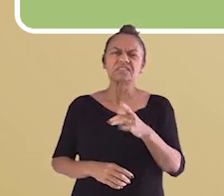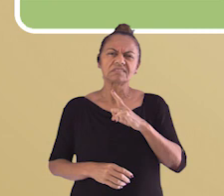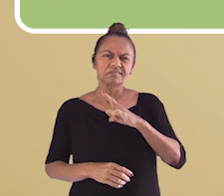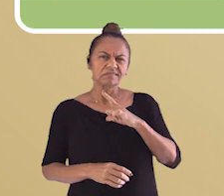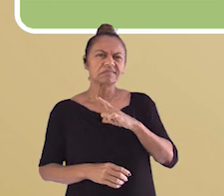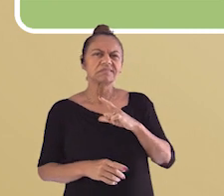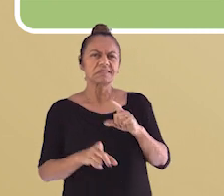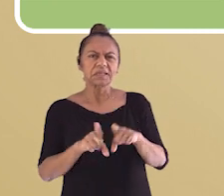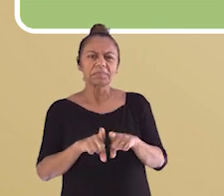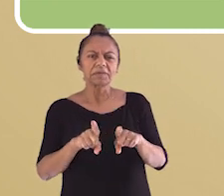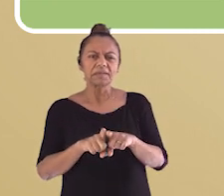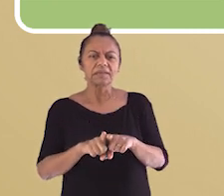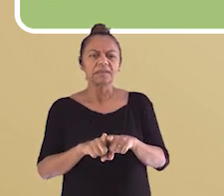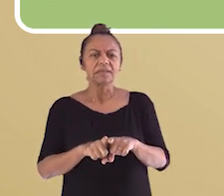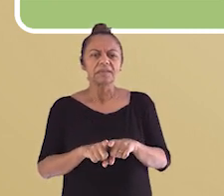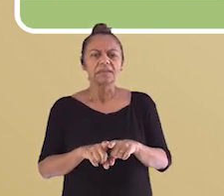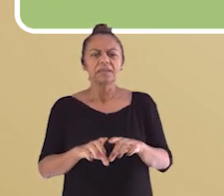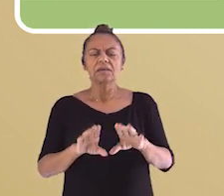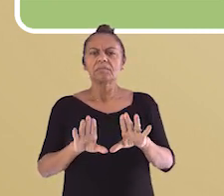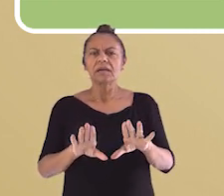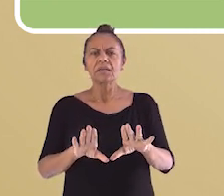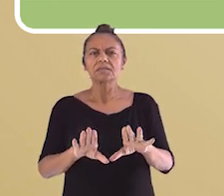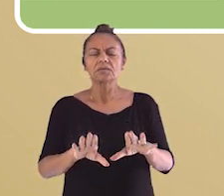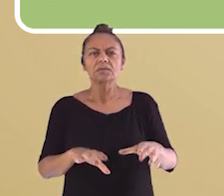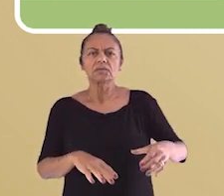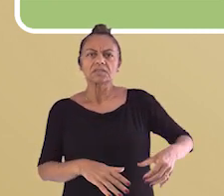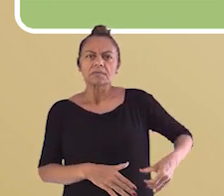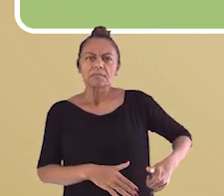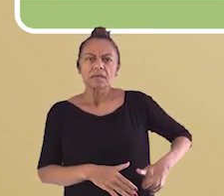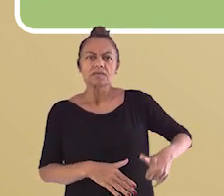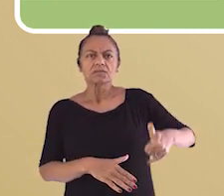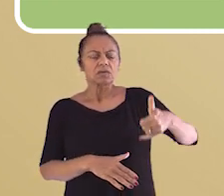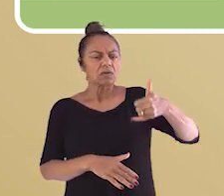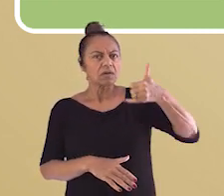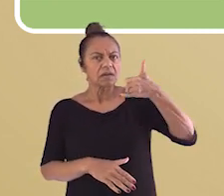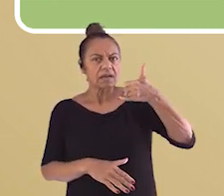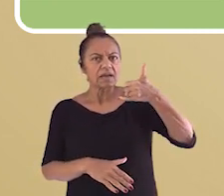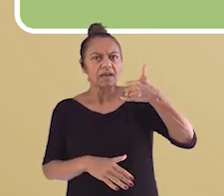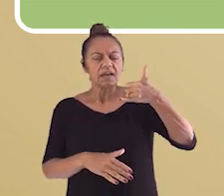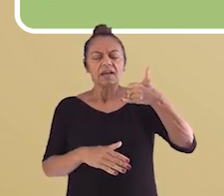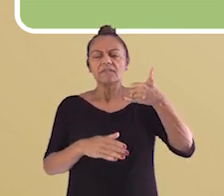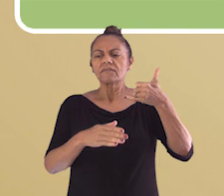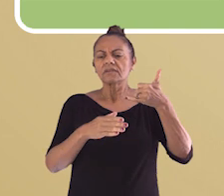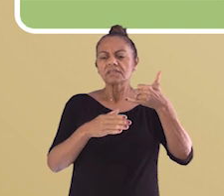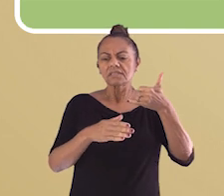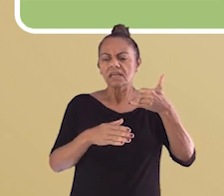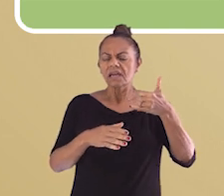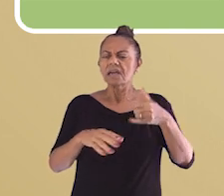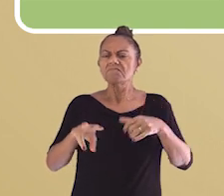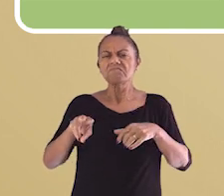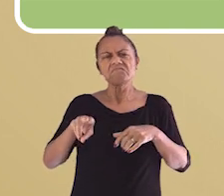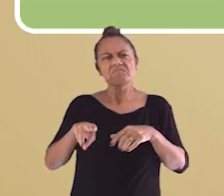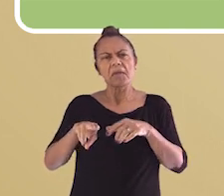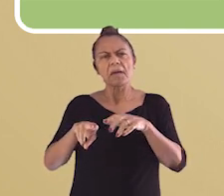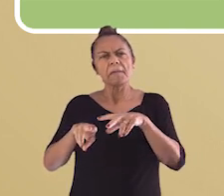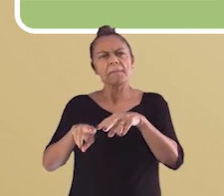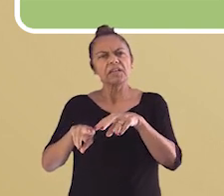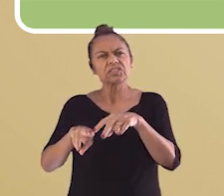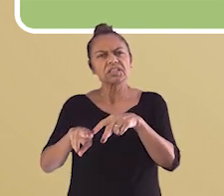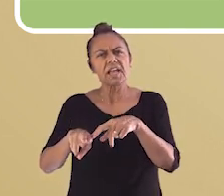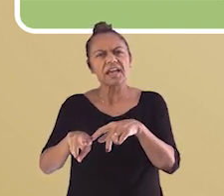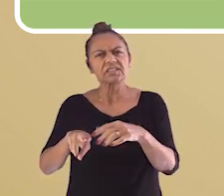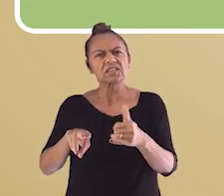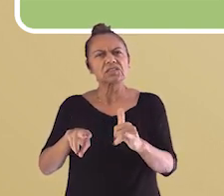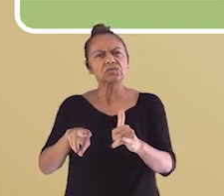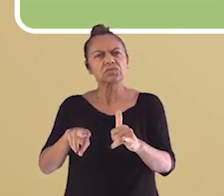um. E aí, quando você pega o seu celular, você pesquisa sobre o patinete eletrônico. Pois